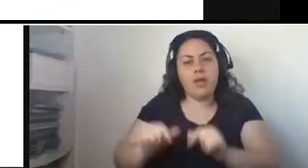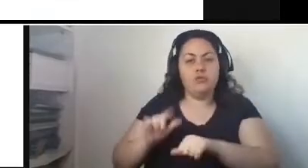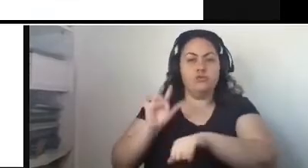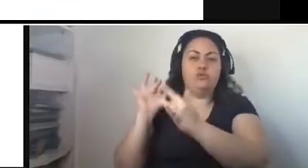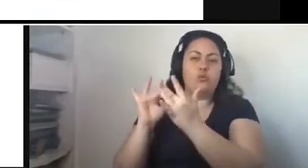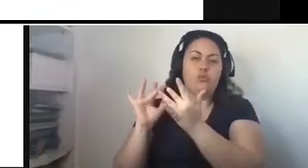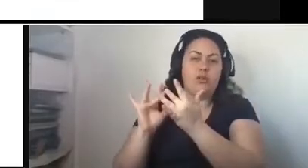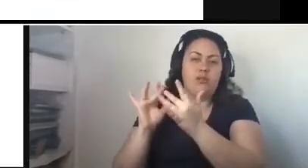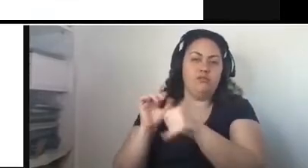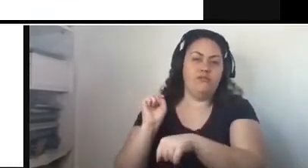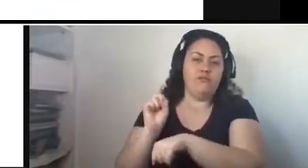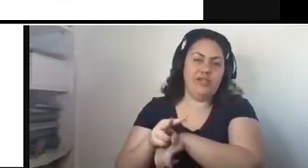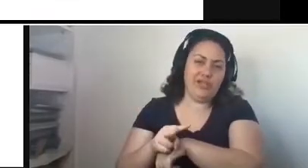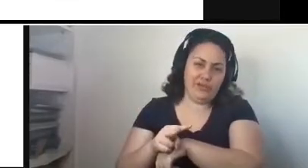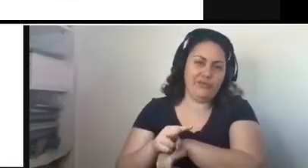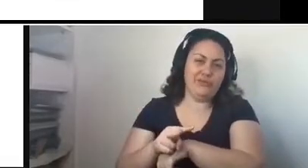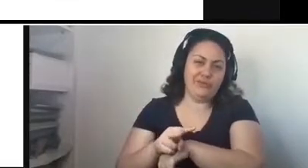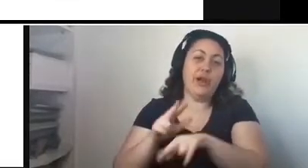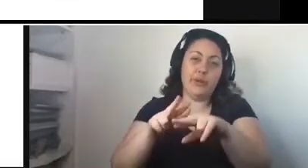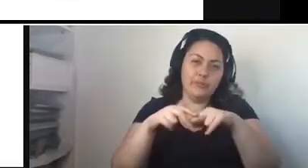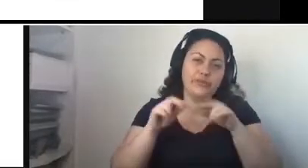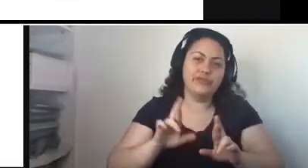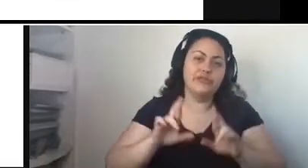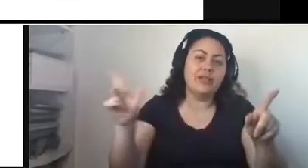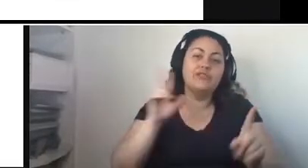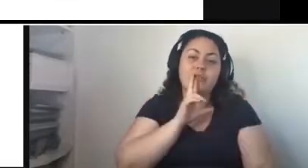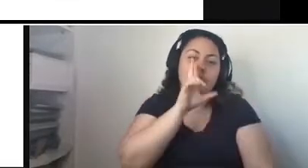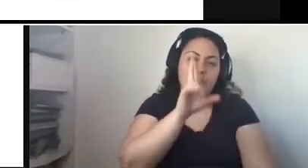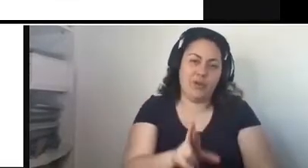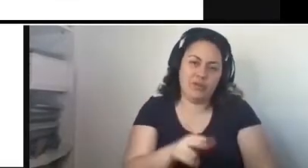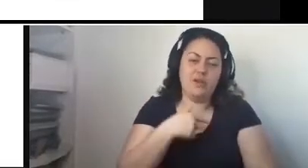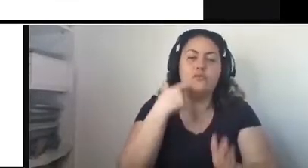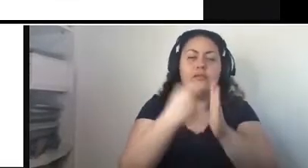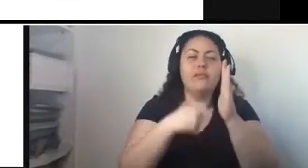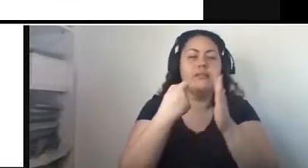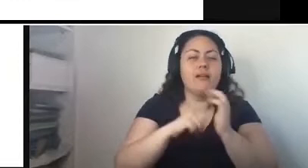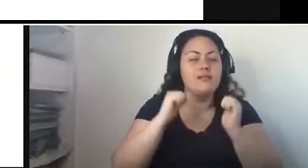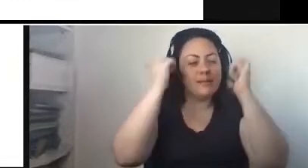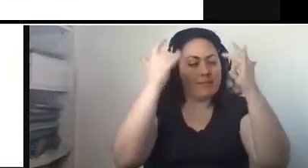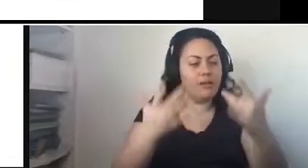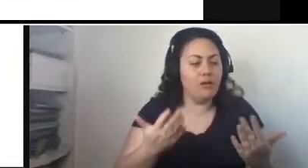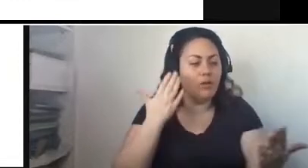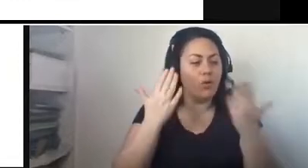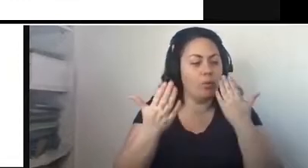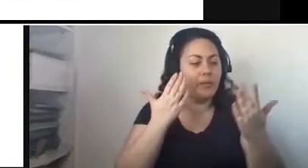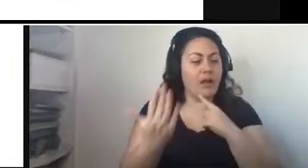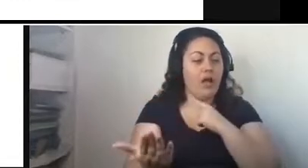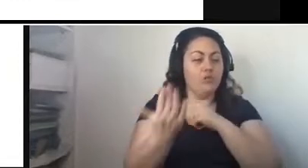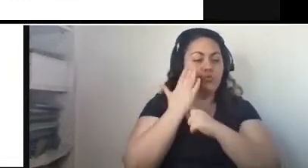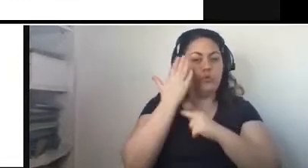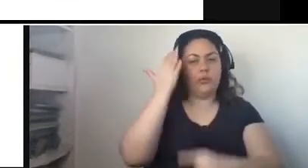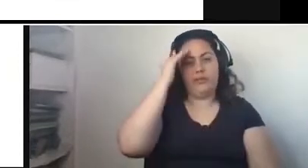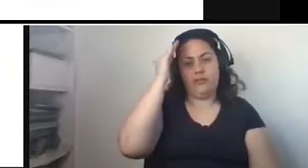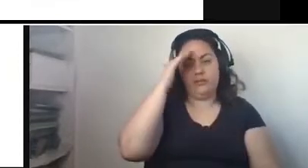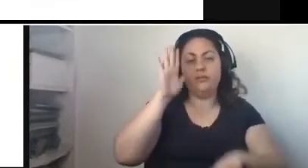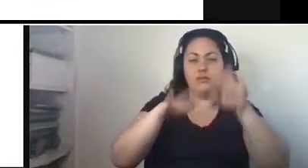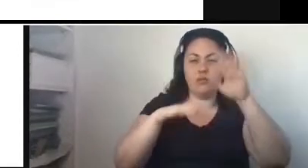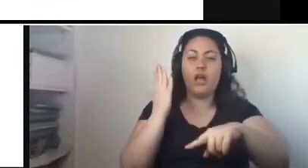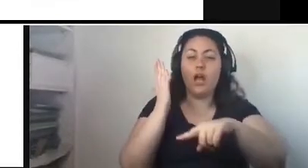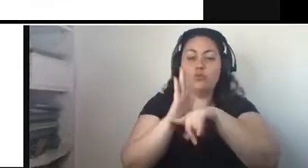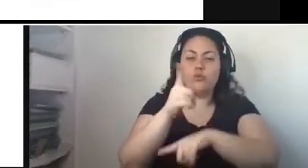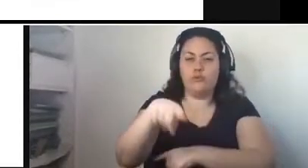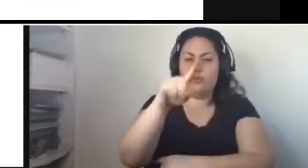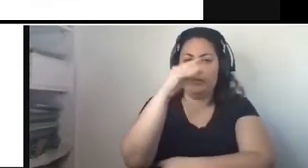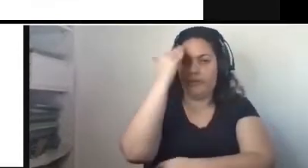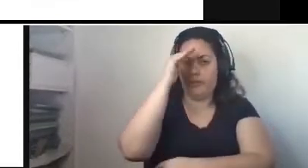uma analogia aqui que me ajudou a entender, eu acho que talvez ajude muita gente a entender essa ideia, né? Então, você imagina um cinto